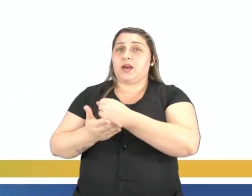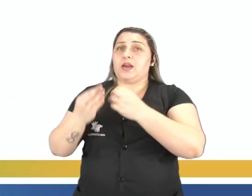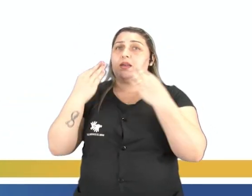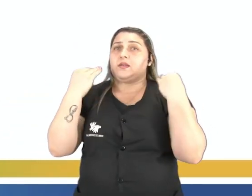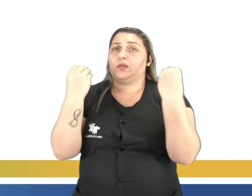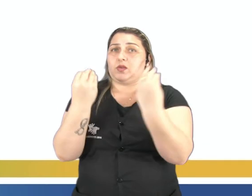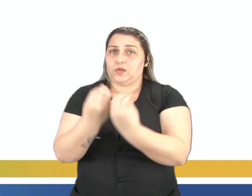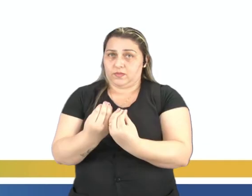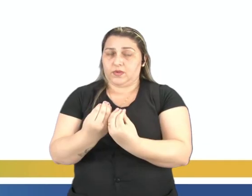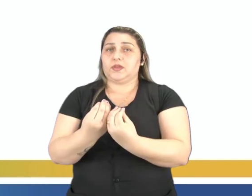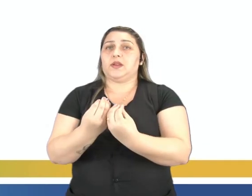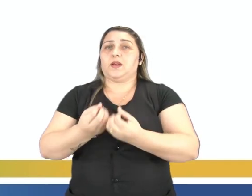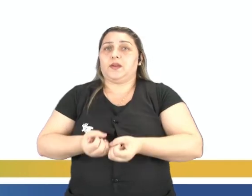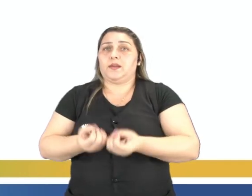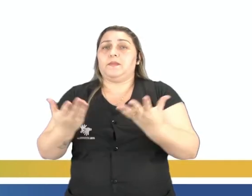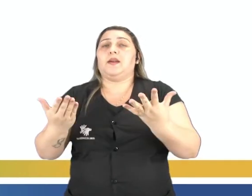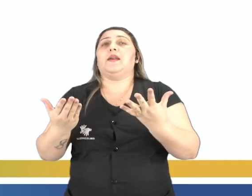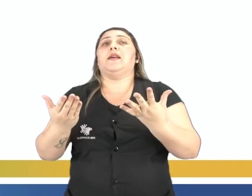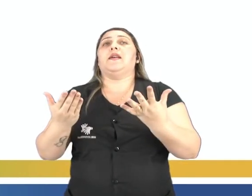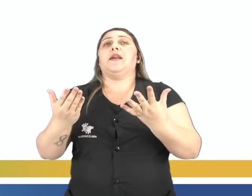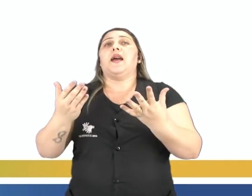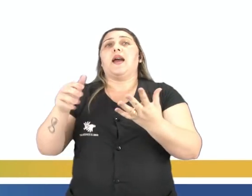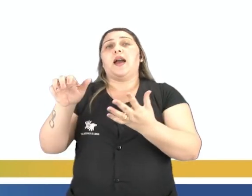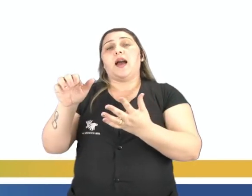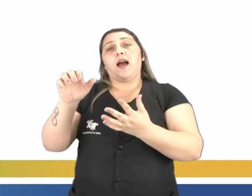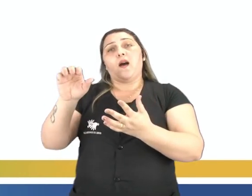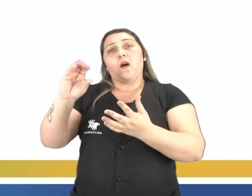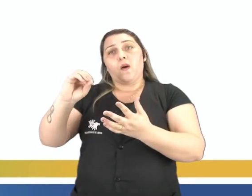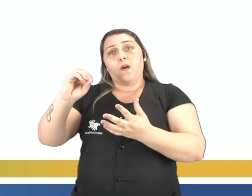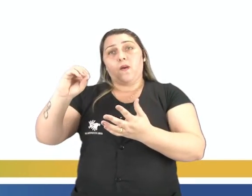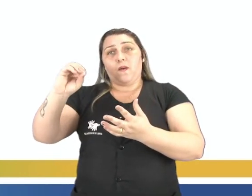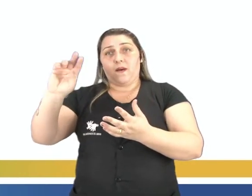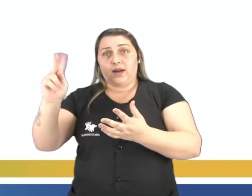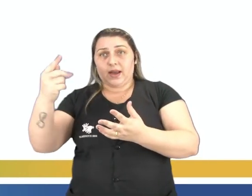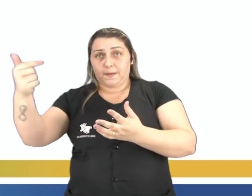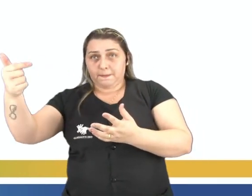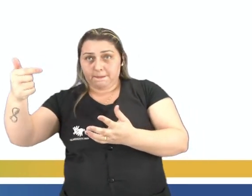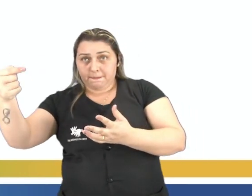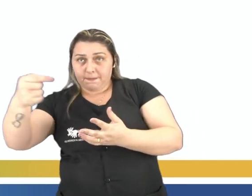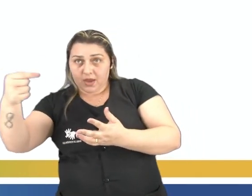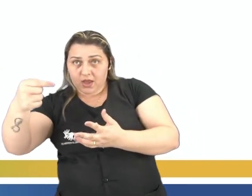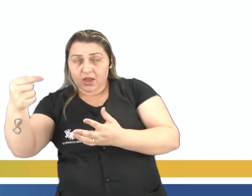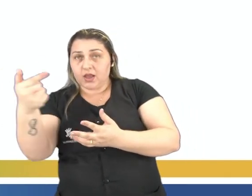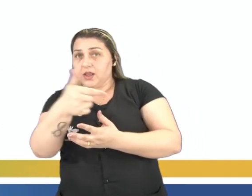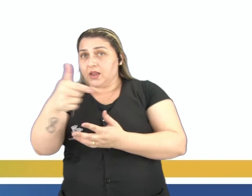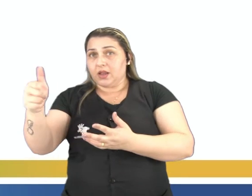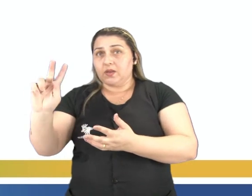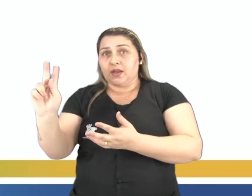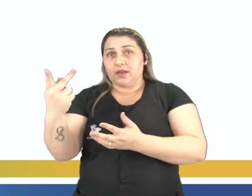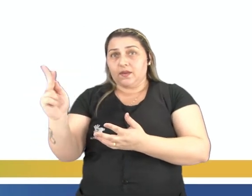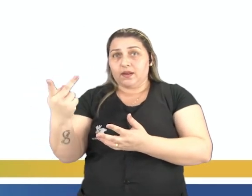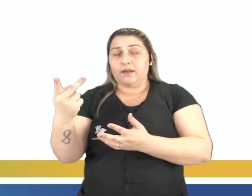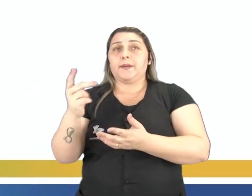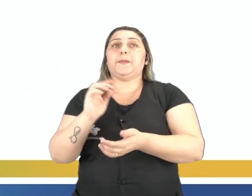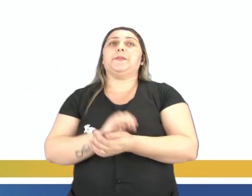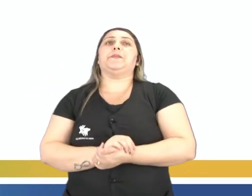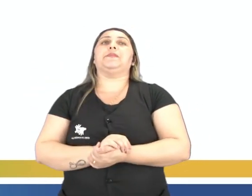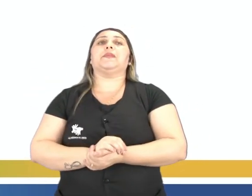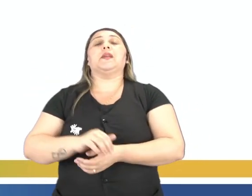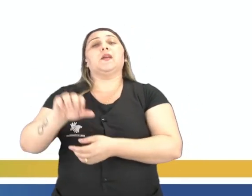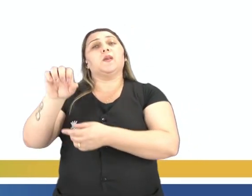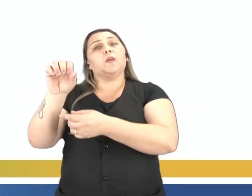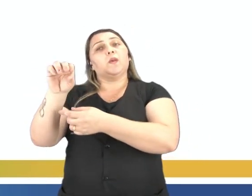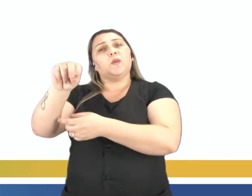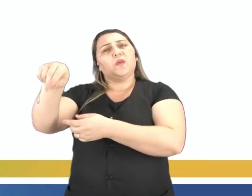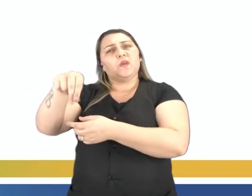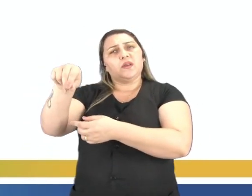substância que em meio aquoso libera como ânion OH-, e aqui a gente não tem a presença da hidroxila. Um